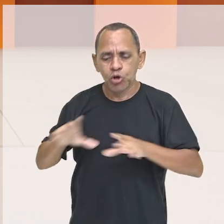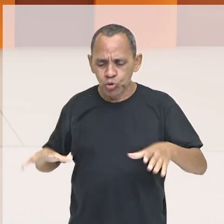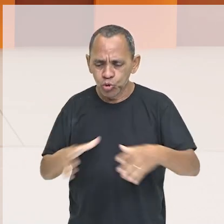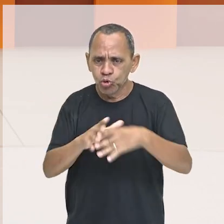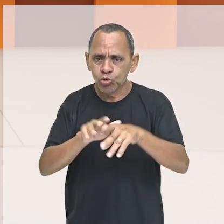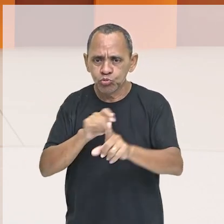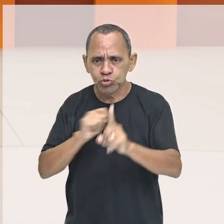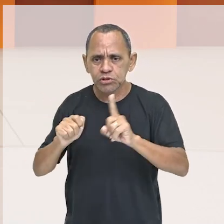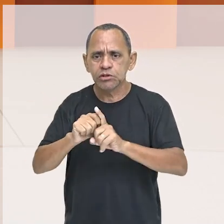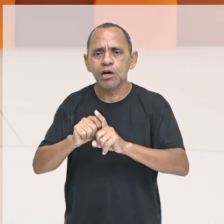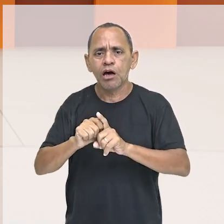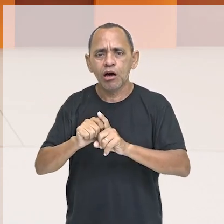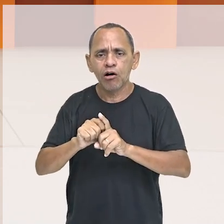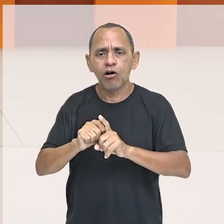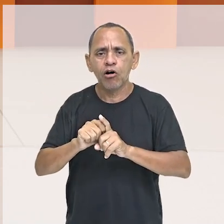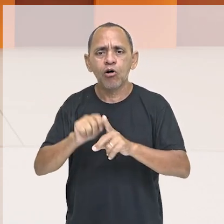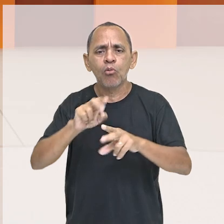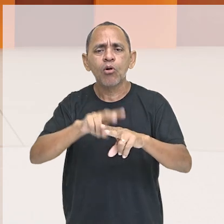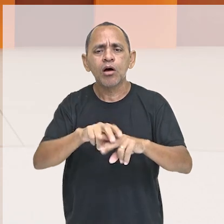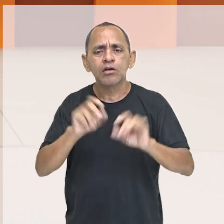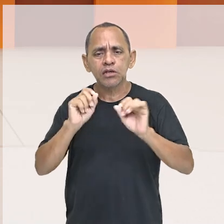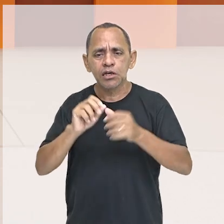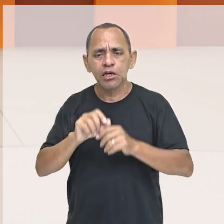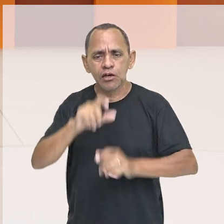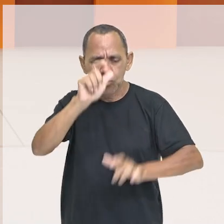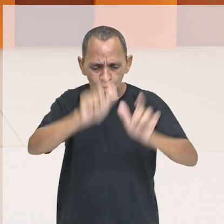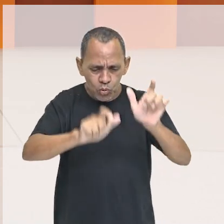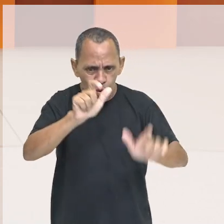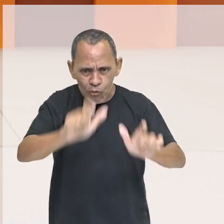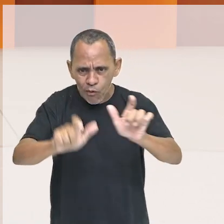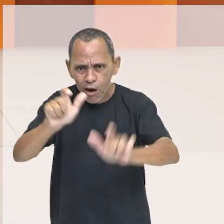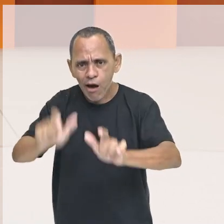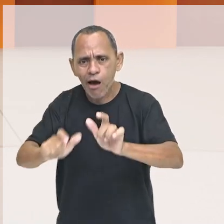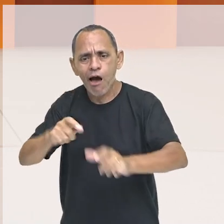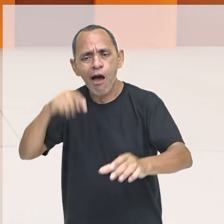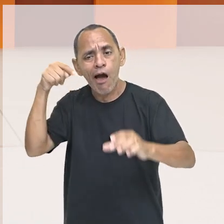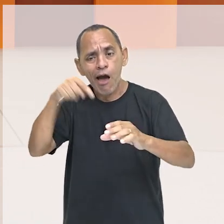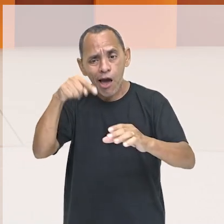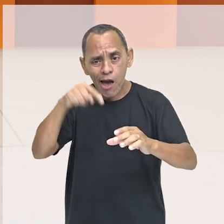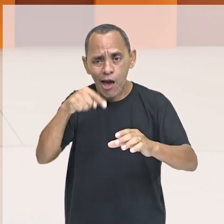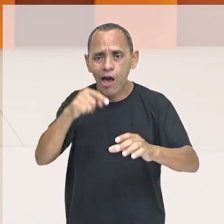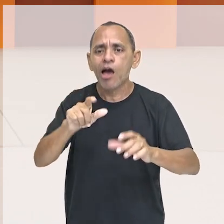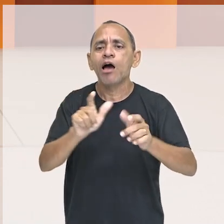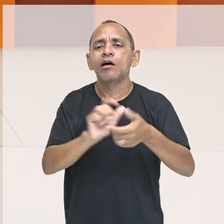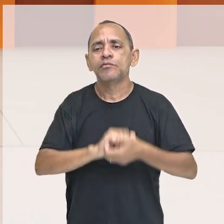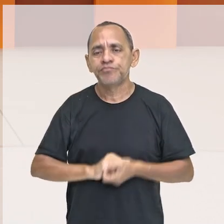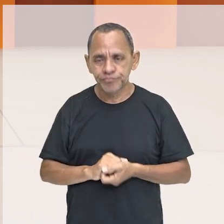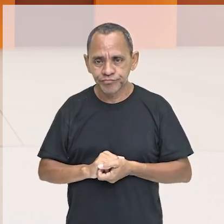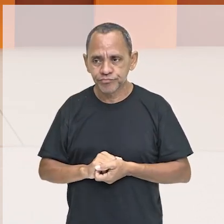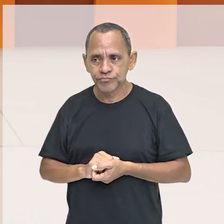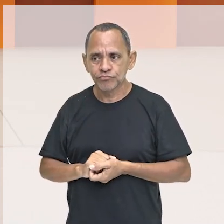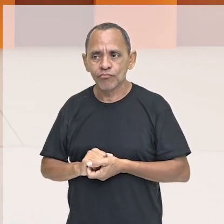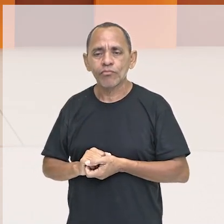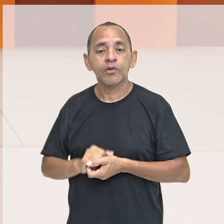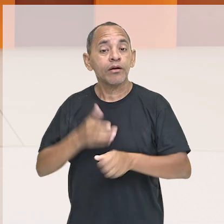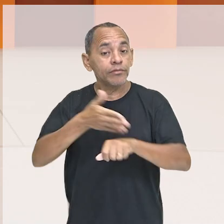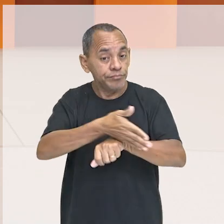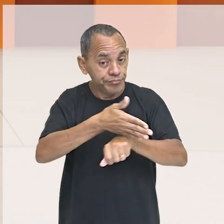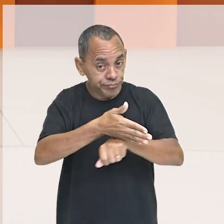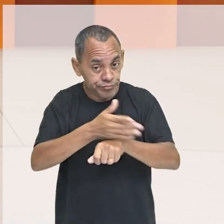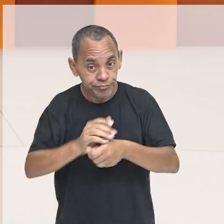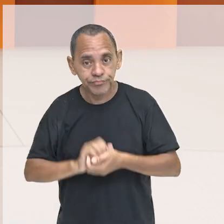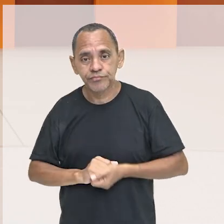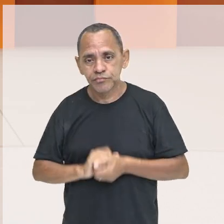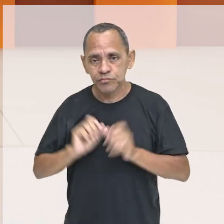parte dos diferentes indivíduos que o constituem, contribuindo para